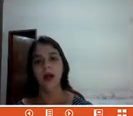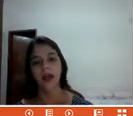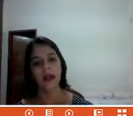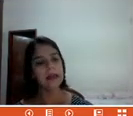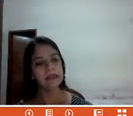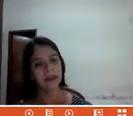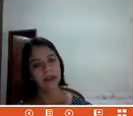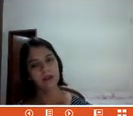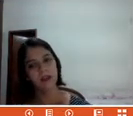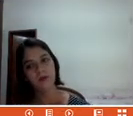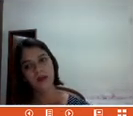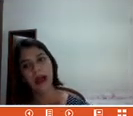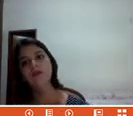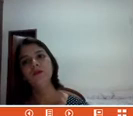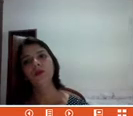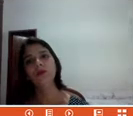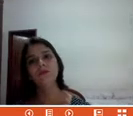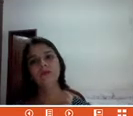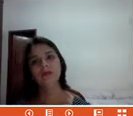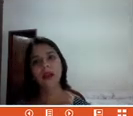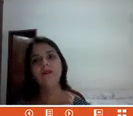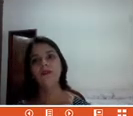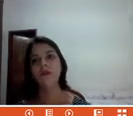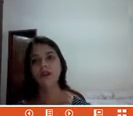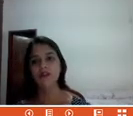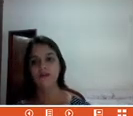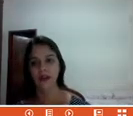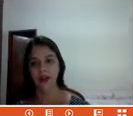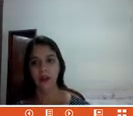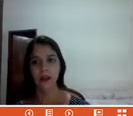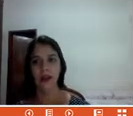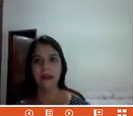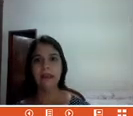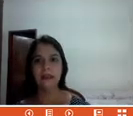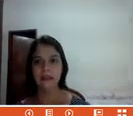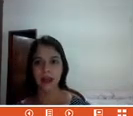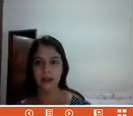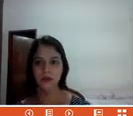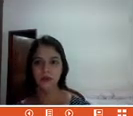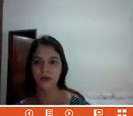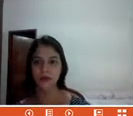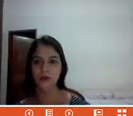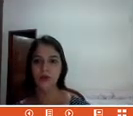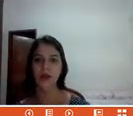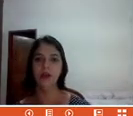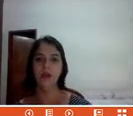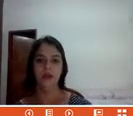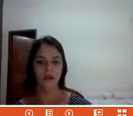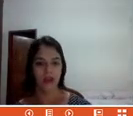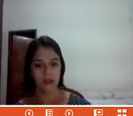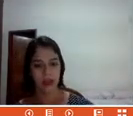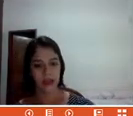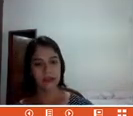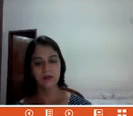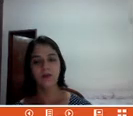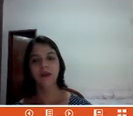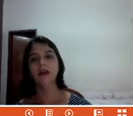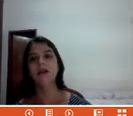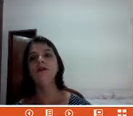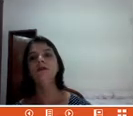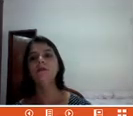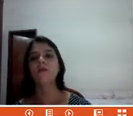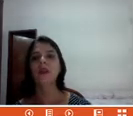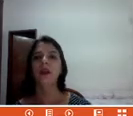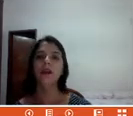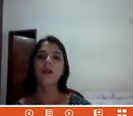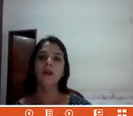Então, graças a Deus, tem mudado muito, né, a forma de ver a necessidade do surdo de estar se